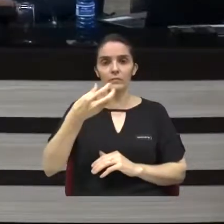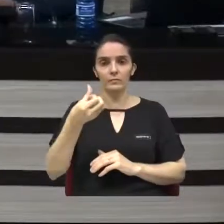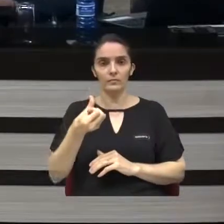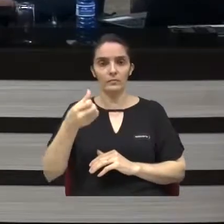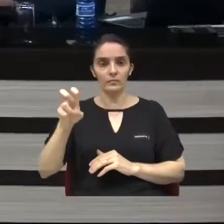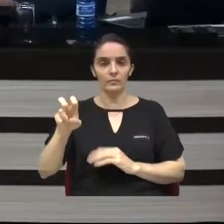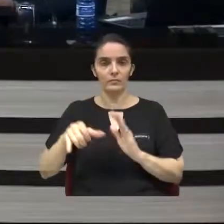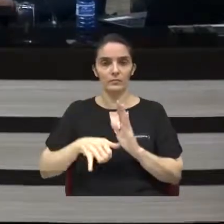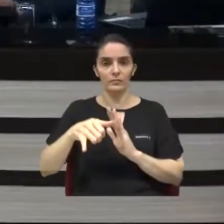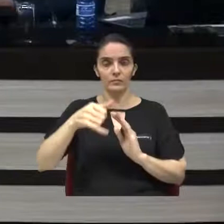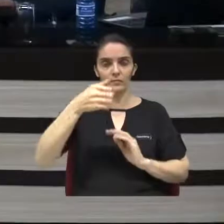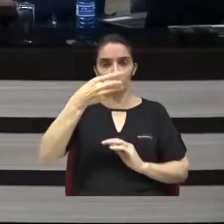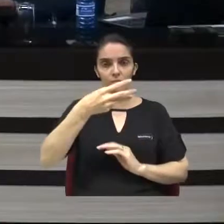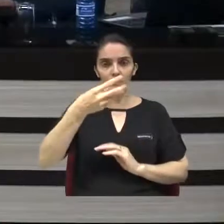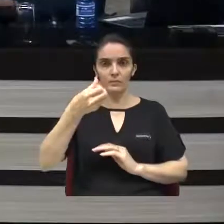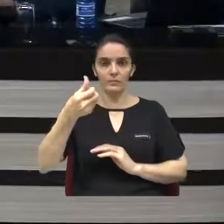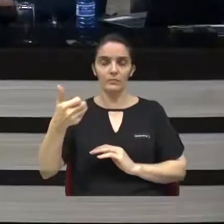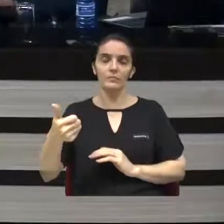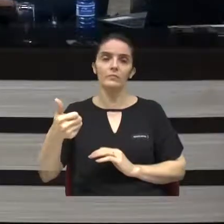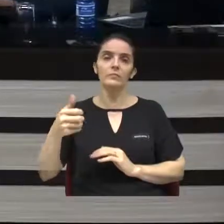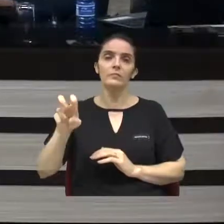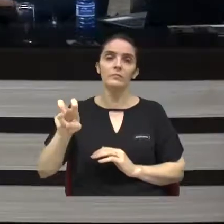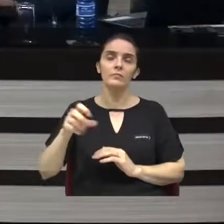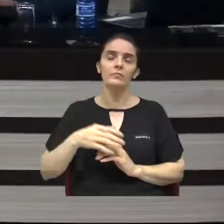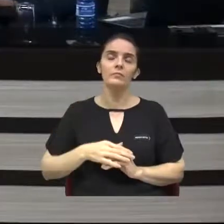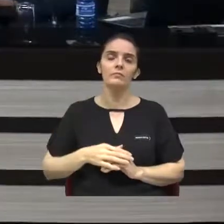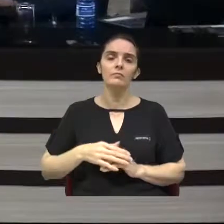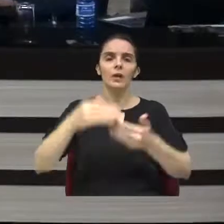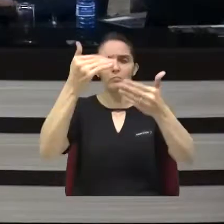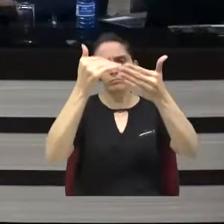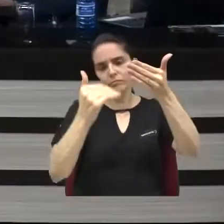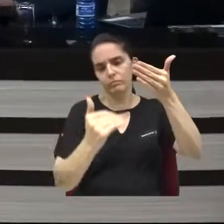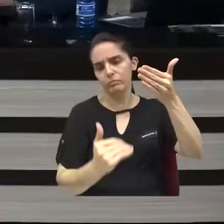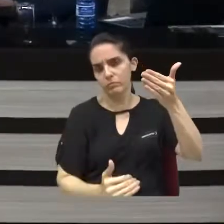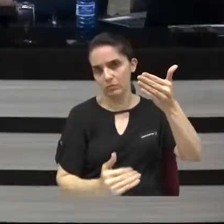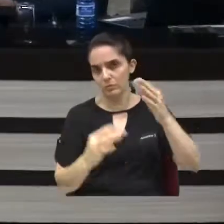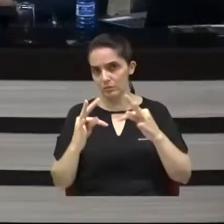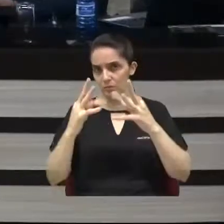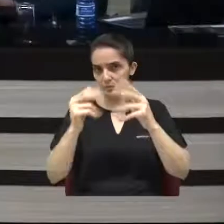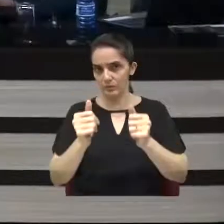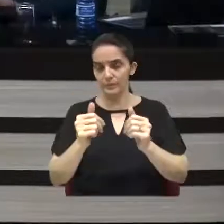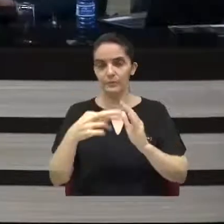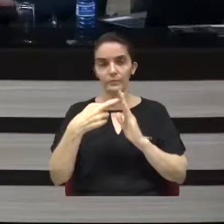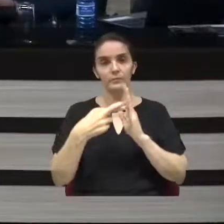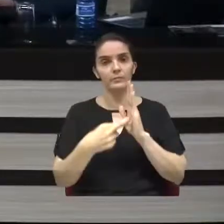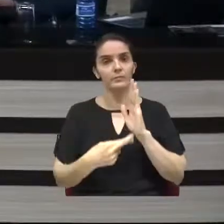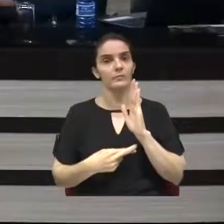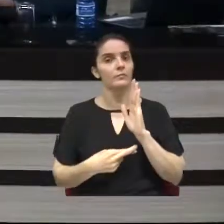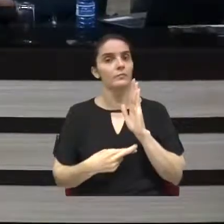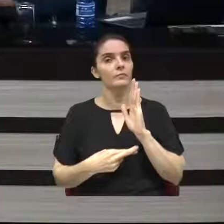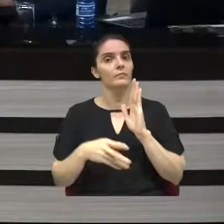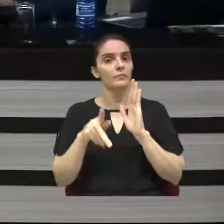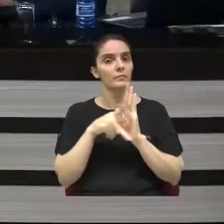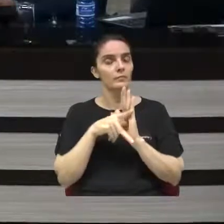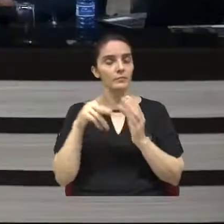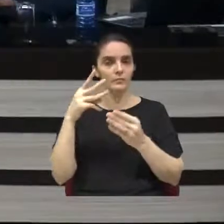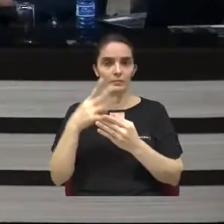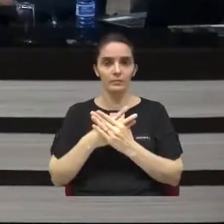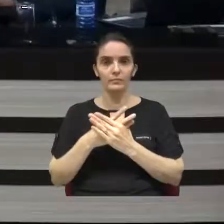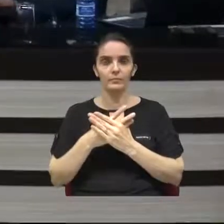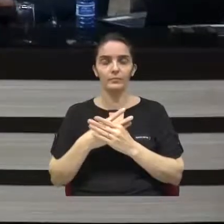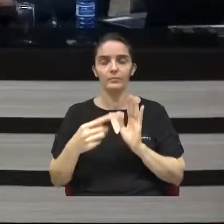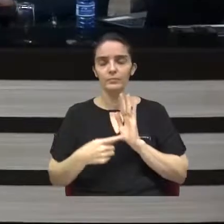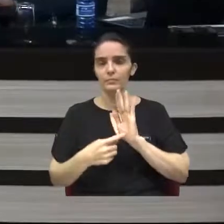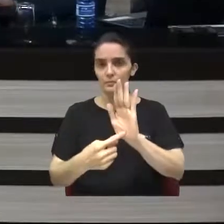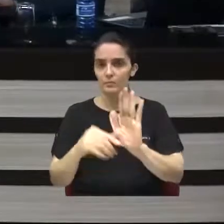11º, 366, inciso 1º, e demais disposições pertinentes do Regimento Interno da Câmara Municipal de Limeira,